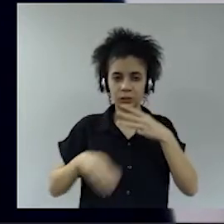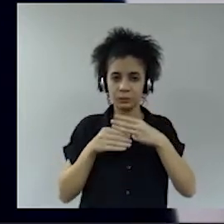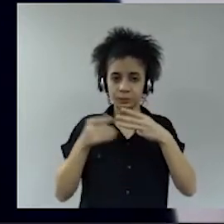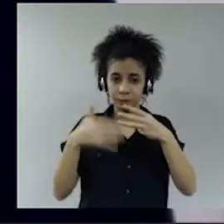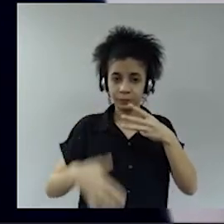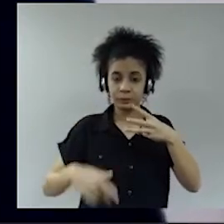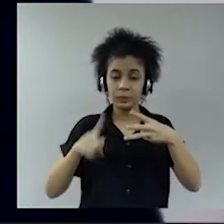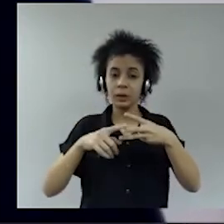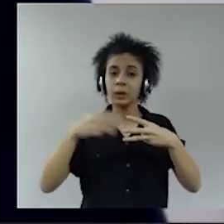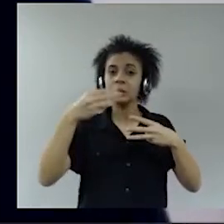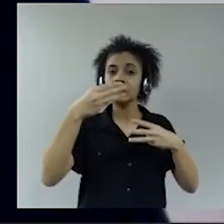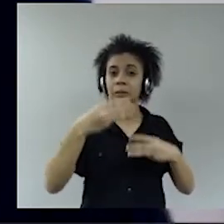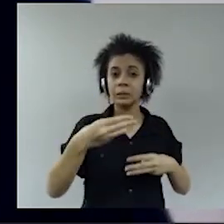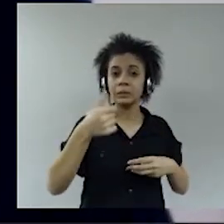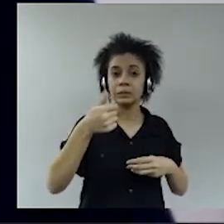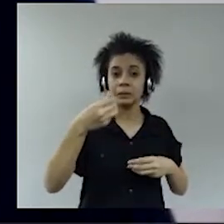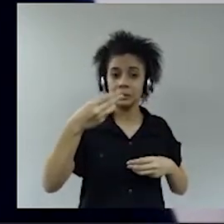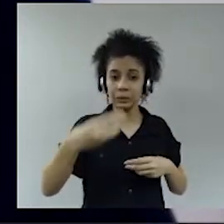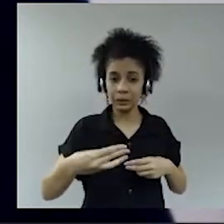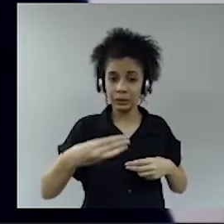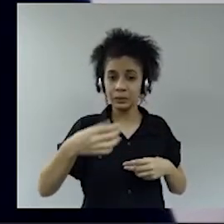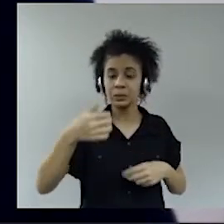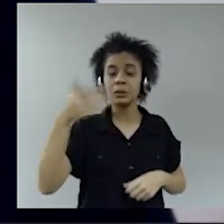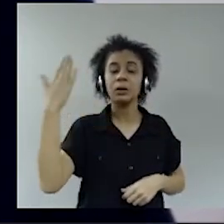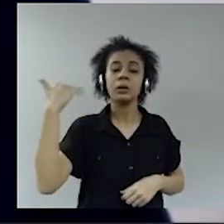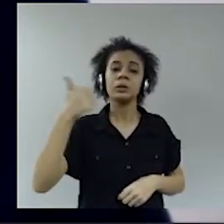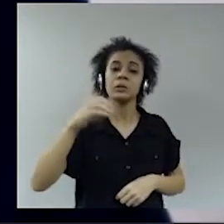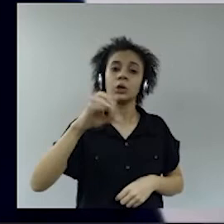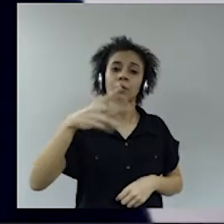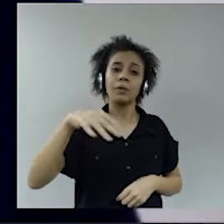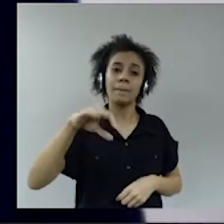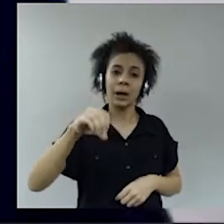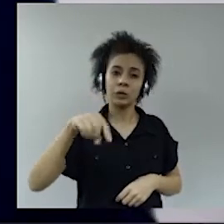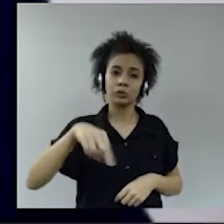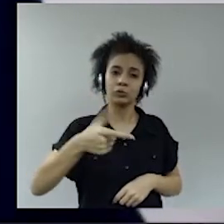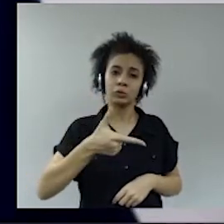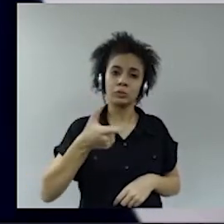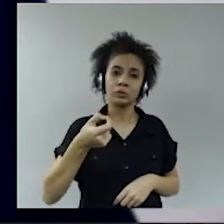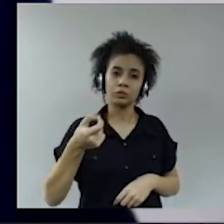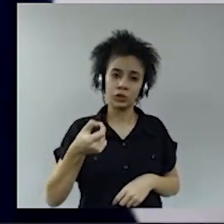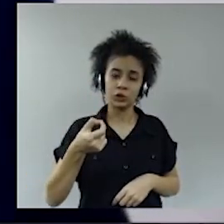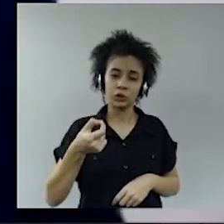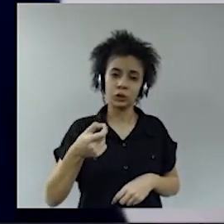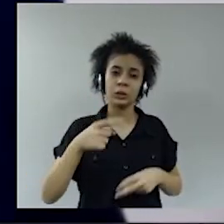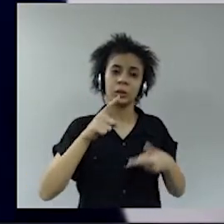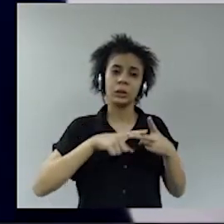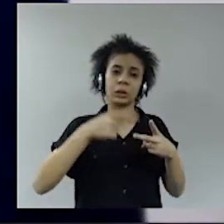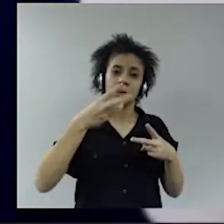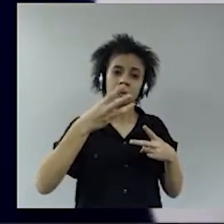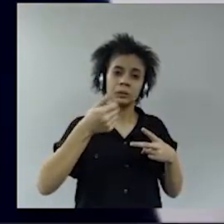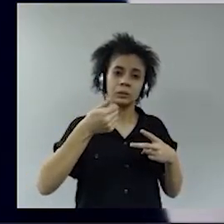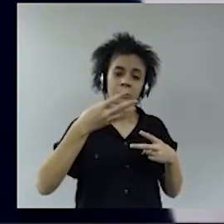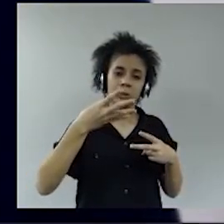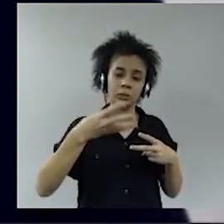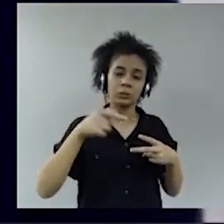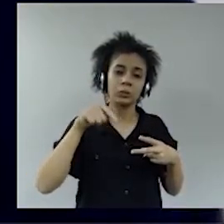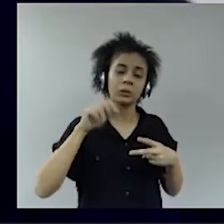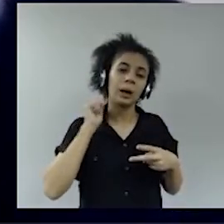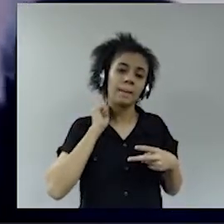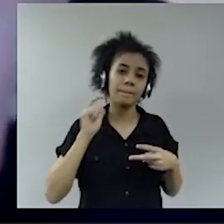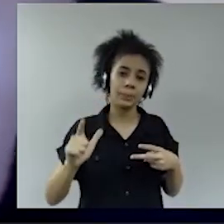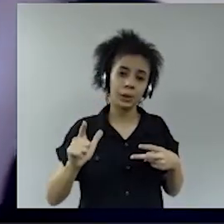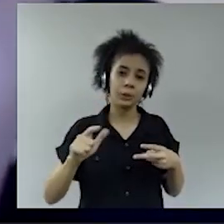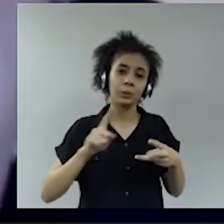a 313, de 19 de março deste ano, a 314 de abril e